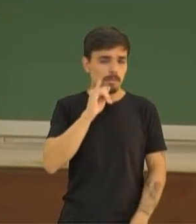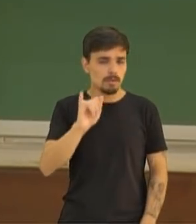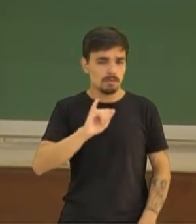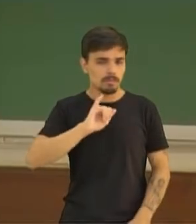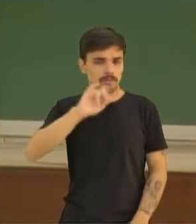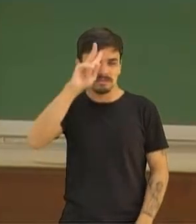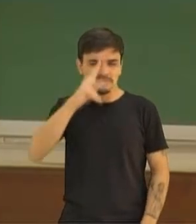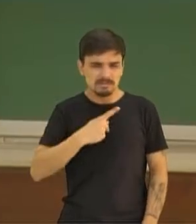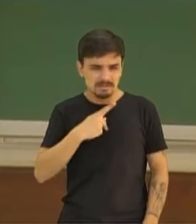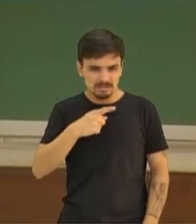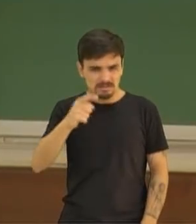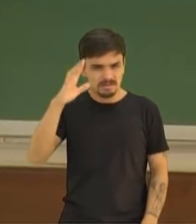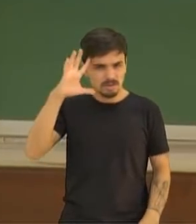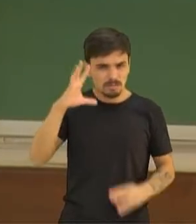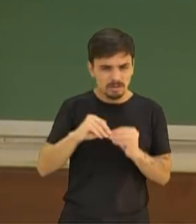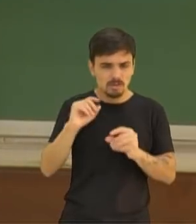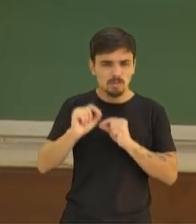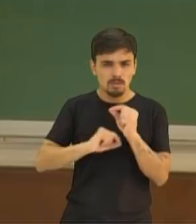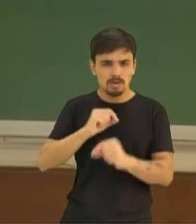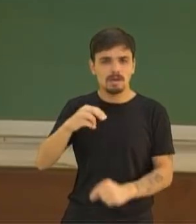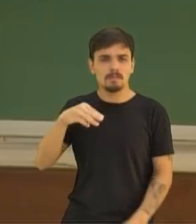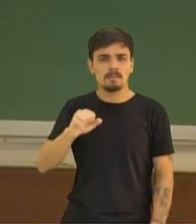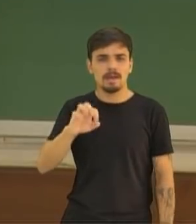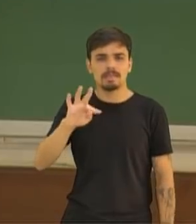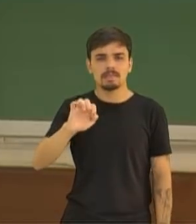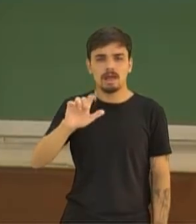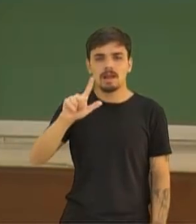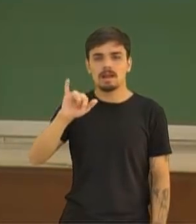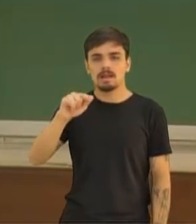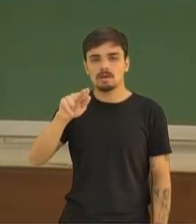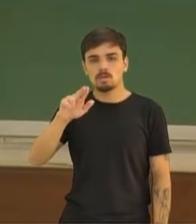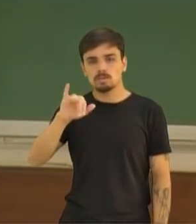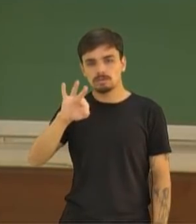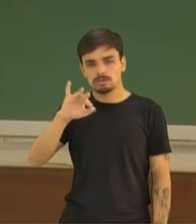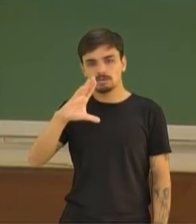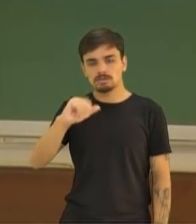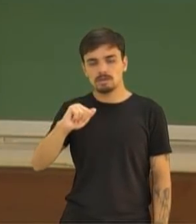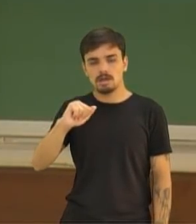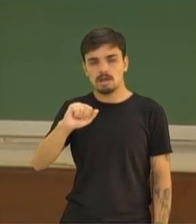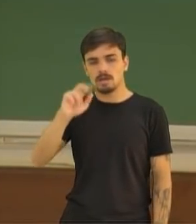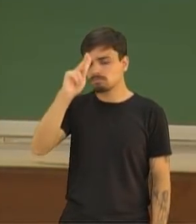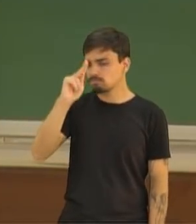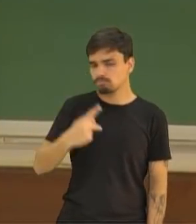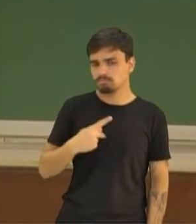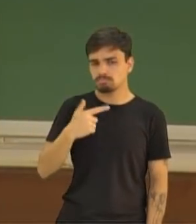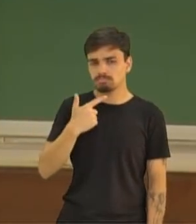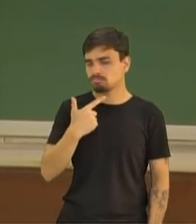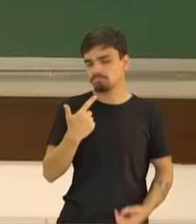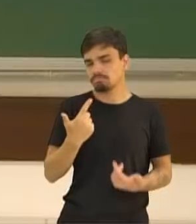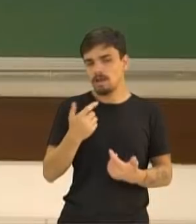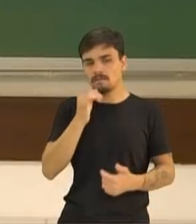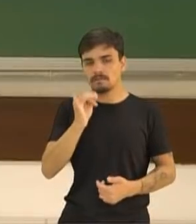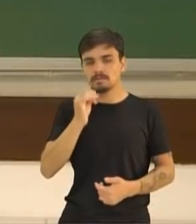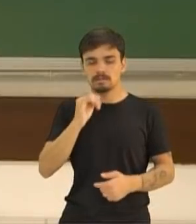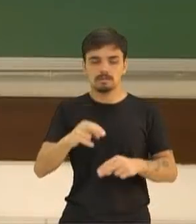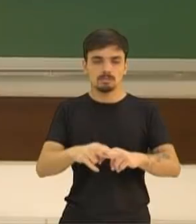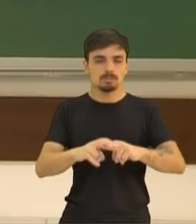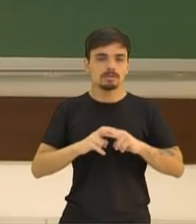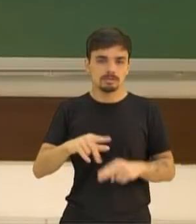aviso. Conseguiram compreender o que é metalinguística? Um aviso que fala do próprio aviso. Por isso eu tenho ali